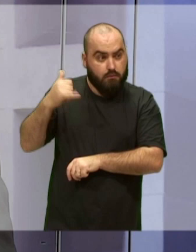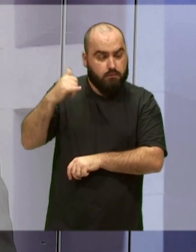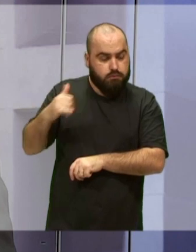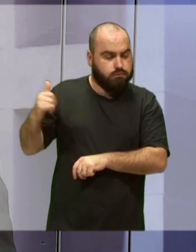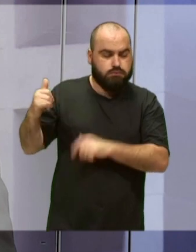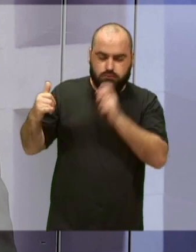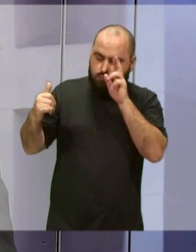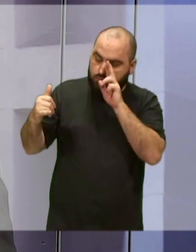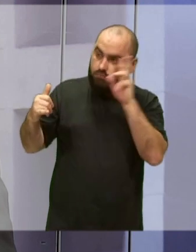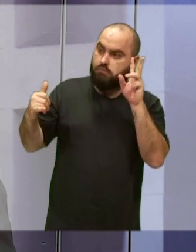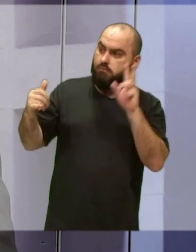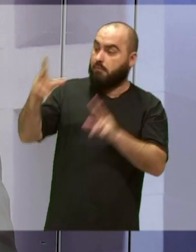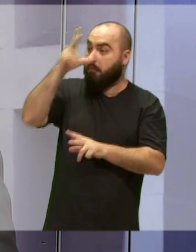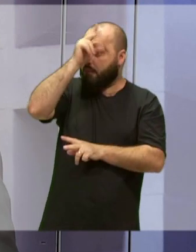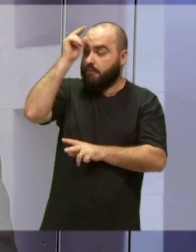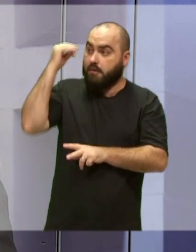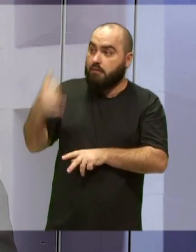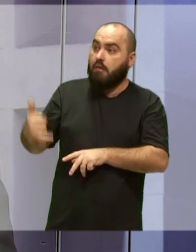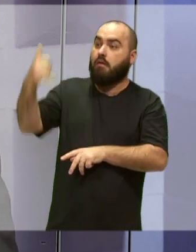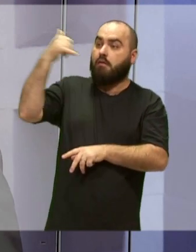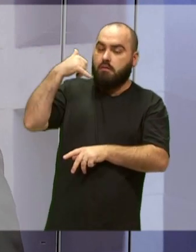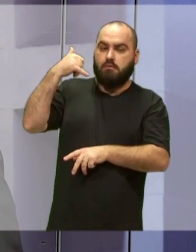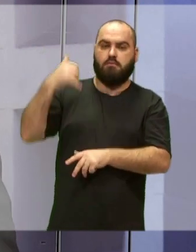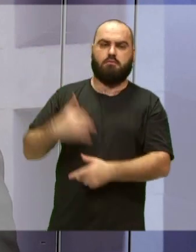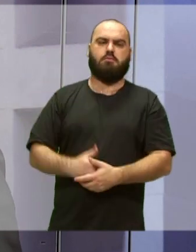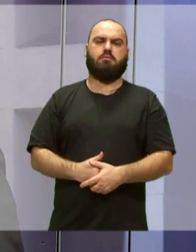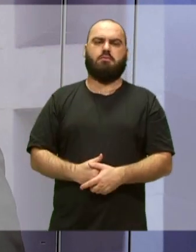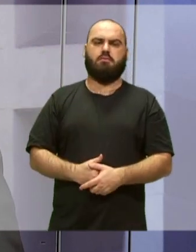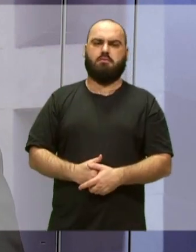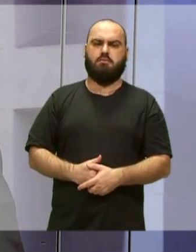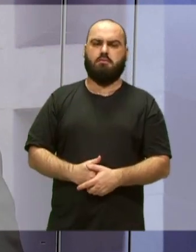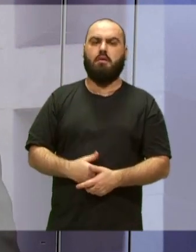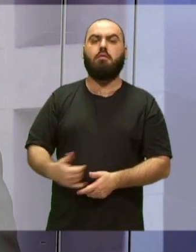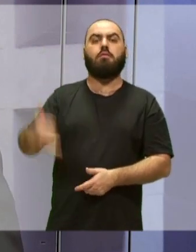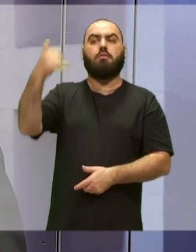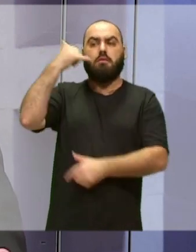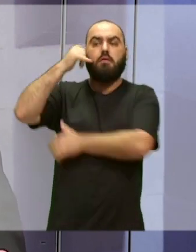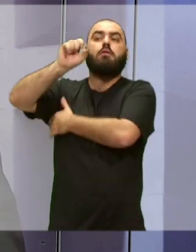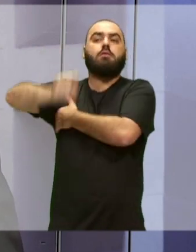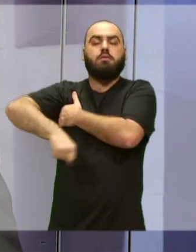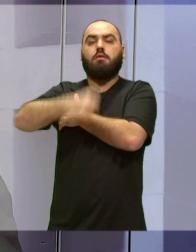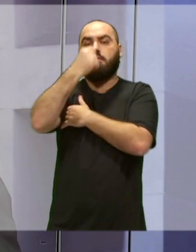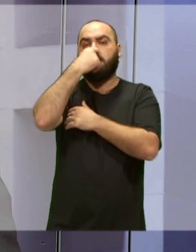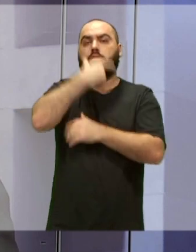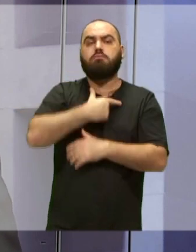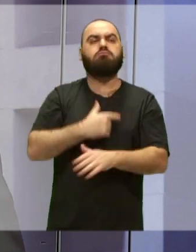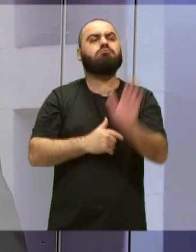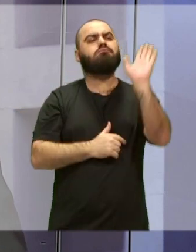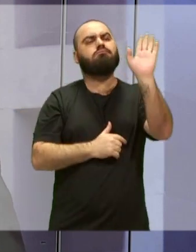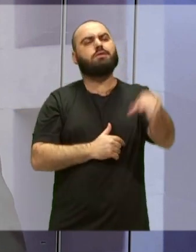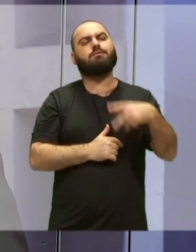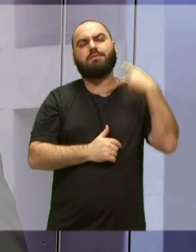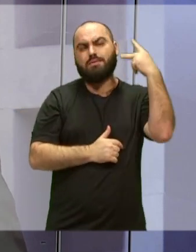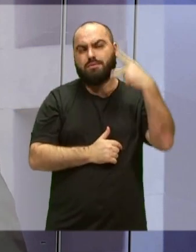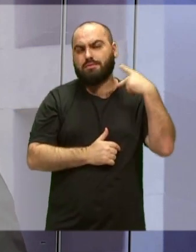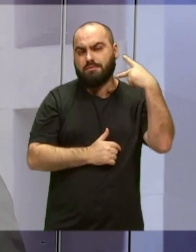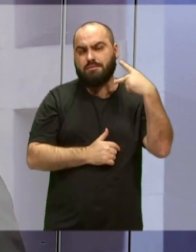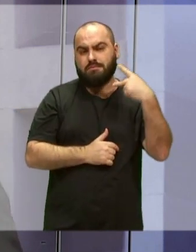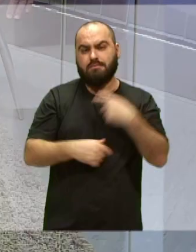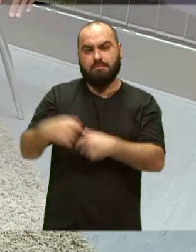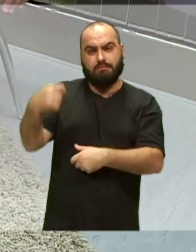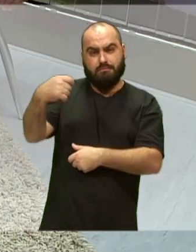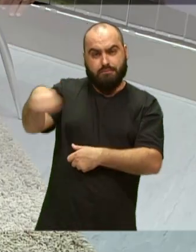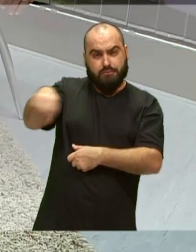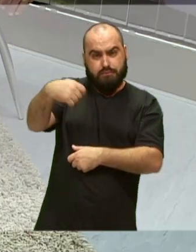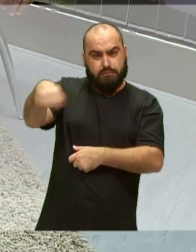minha cama olhei o prefeito me ligou e tocava Será que é o prefeito entendi o prefeito Ô Vereador Beto o sino da da Igreja